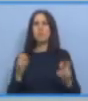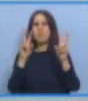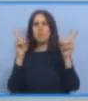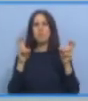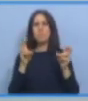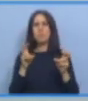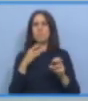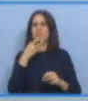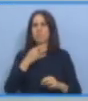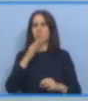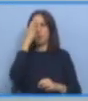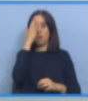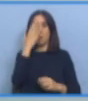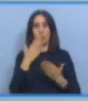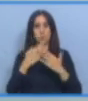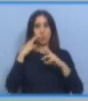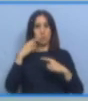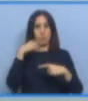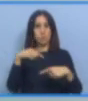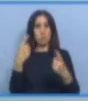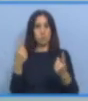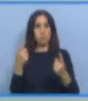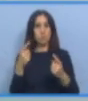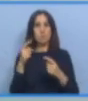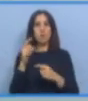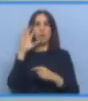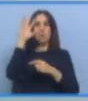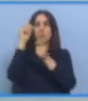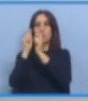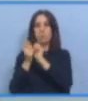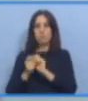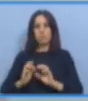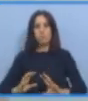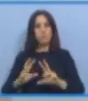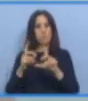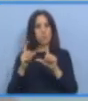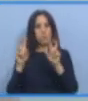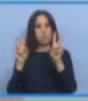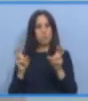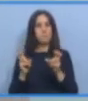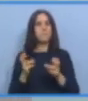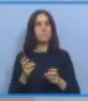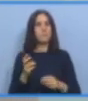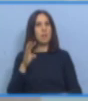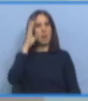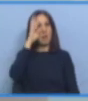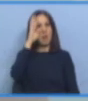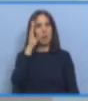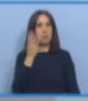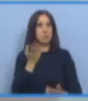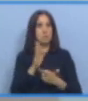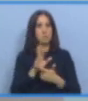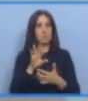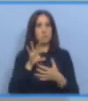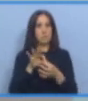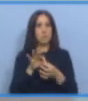que são apresentados num estudo agora publicado, Alterações Climáticas e Desenvolvimento. Mitos que remetem, por exemplo,